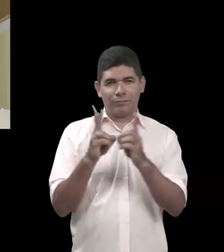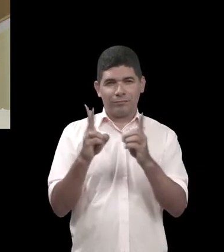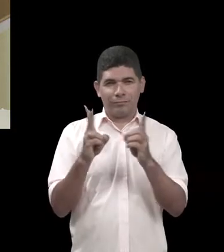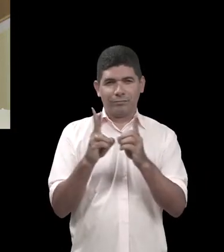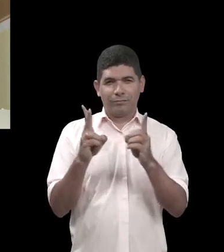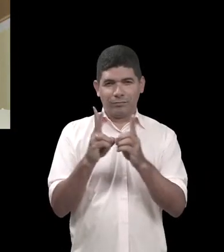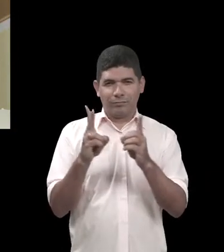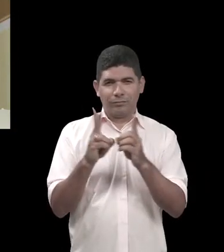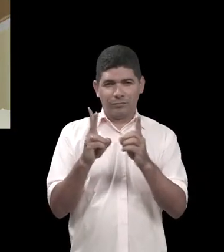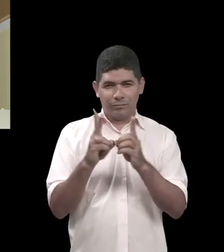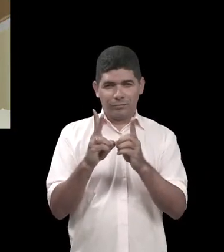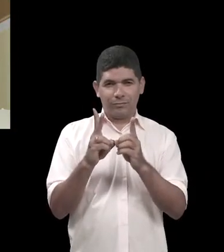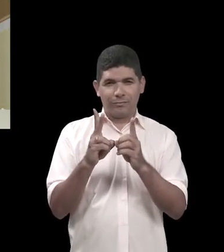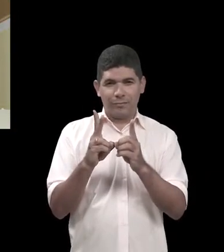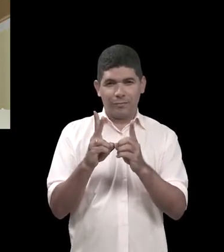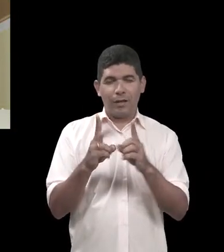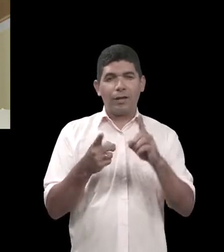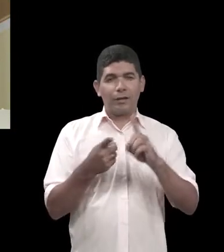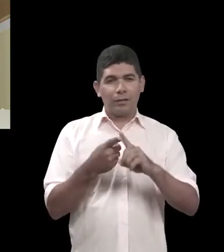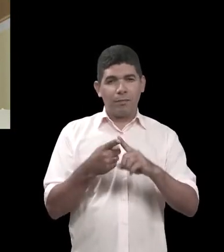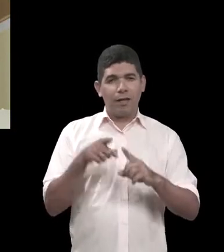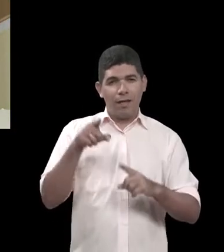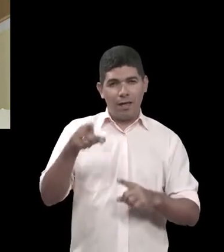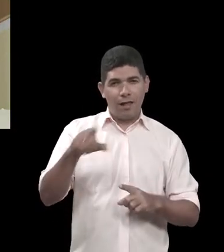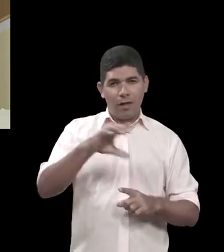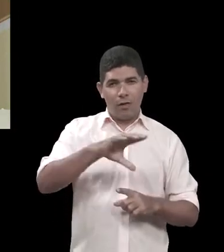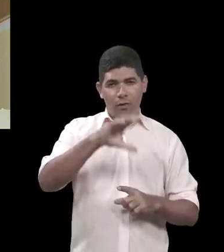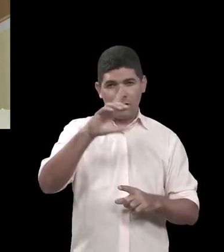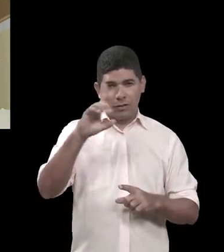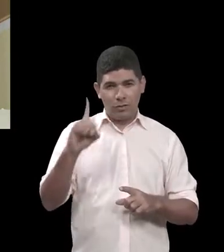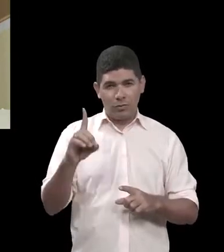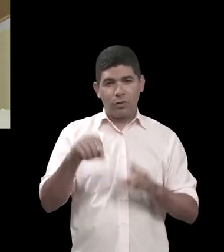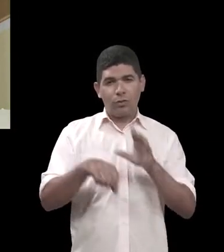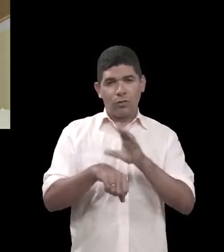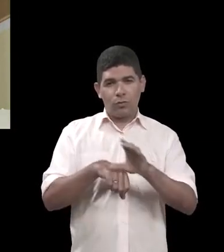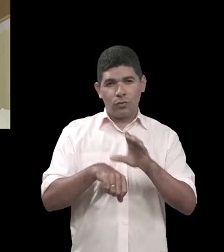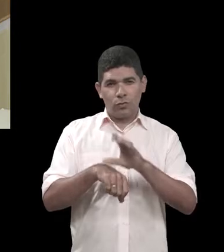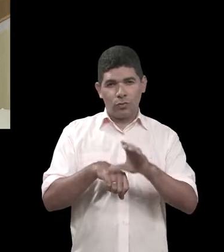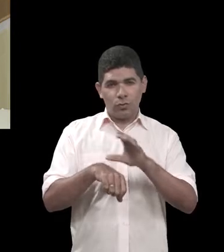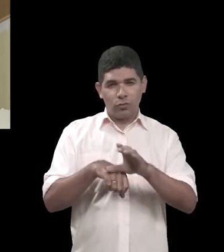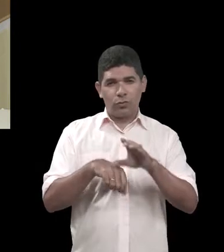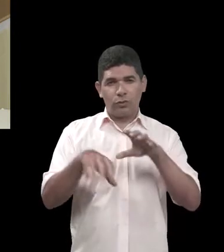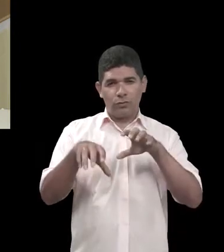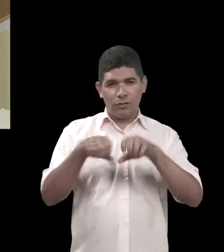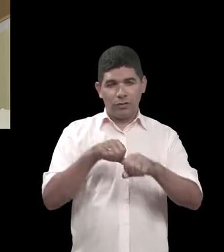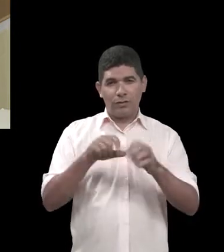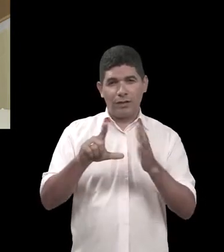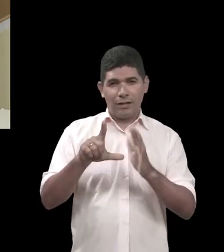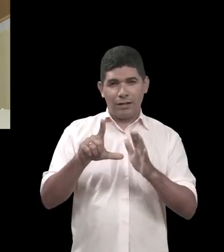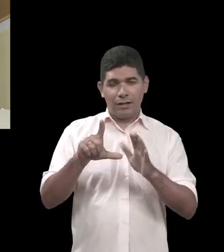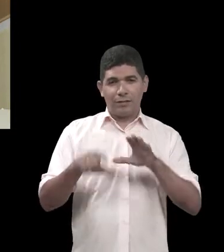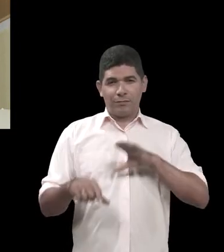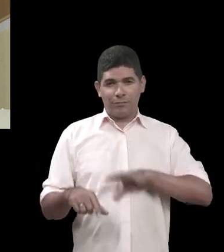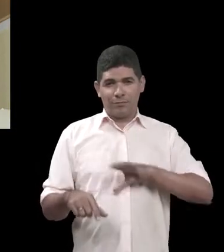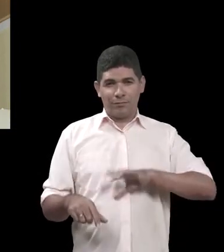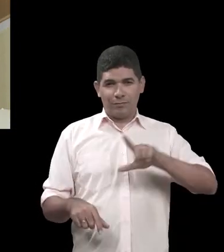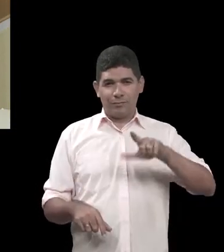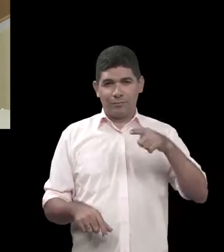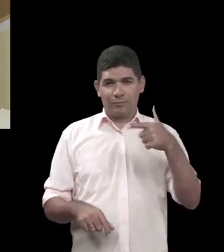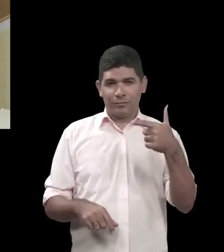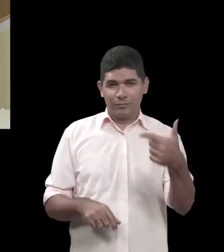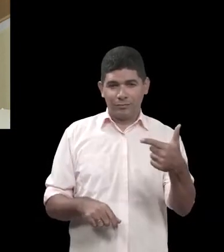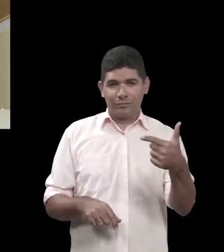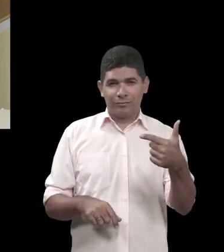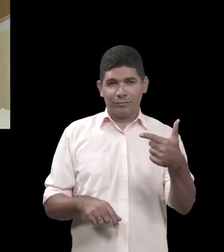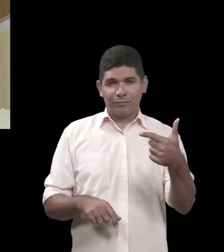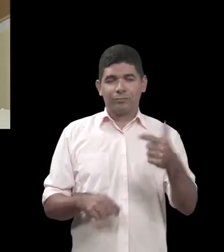do Rio Grande do Norte e também coordenadora do curso de graduação em Letras, habilitação em Língua Portuguesa e Língua Brasileira de